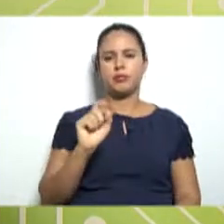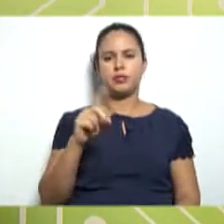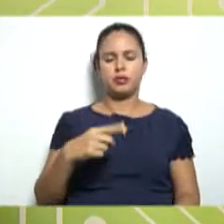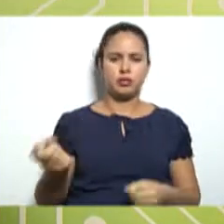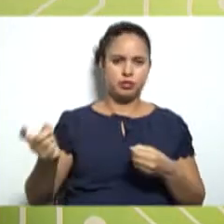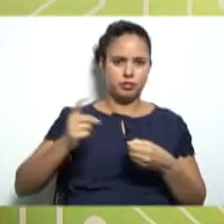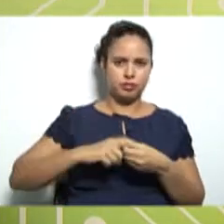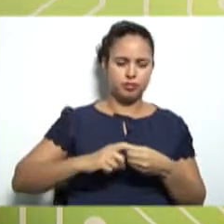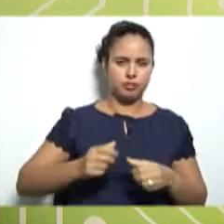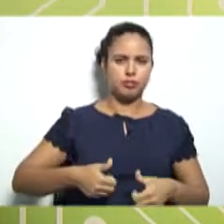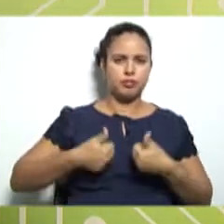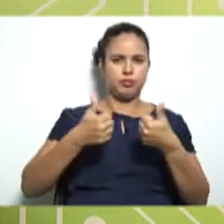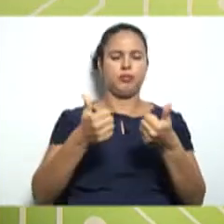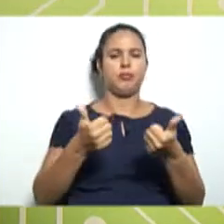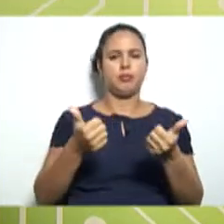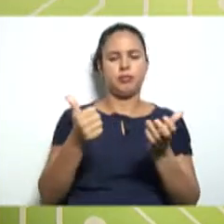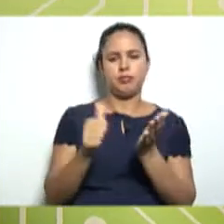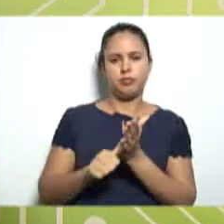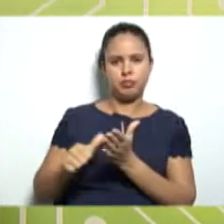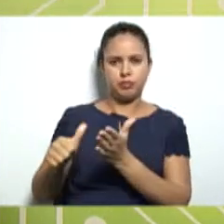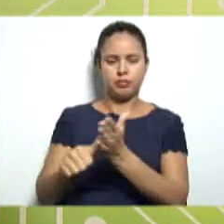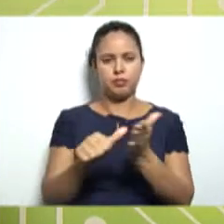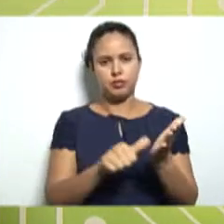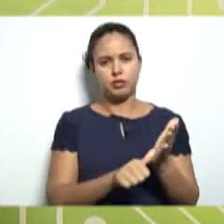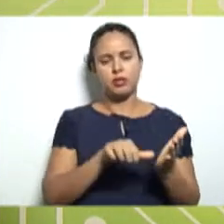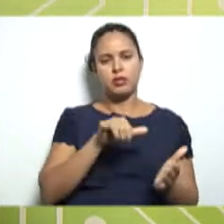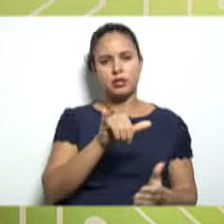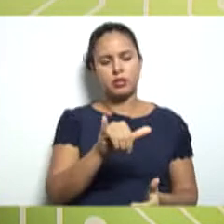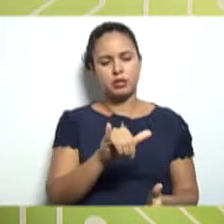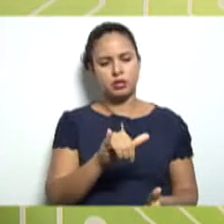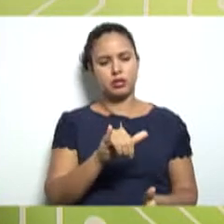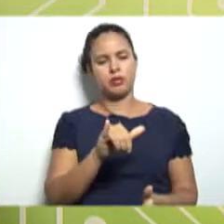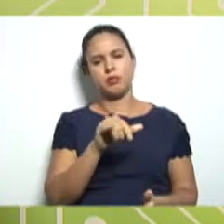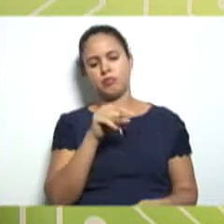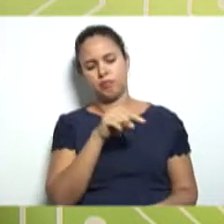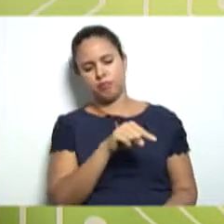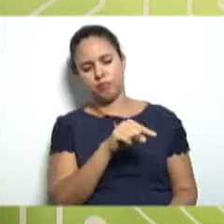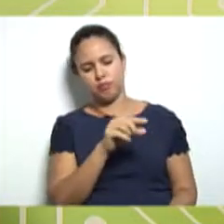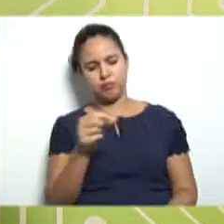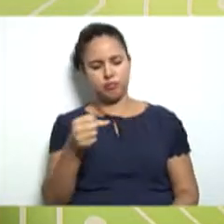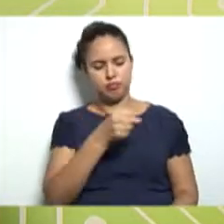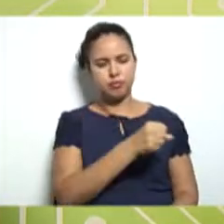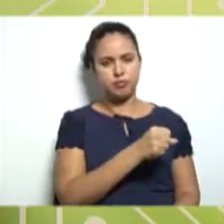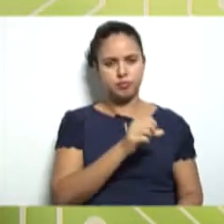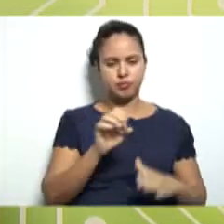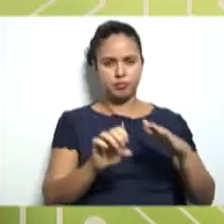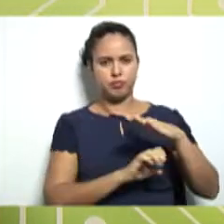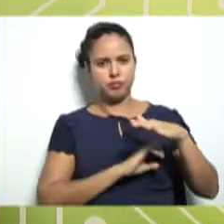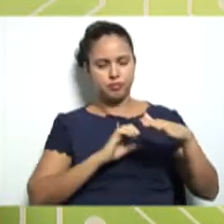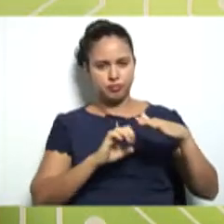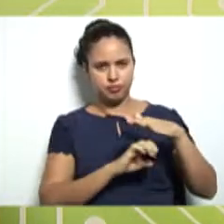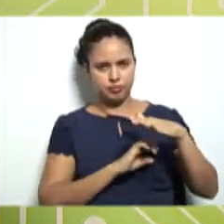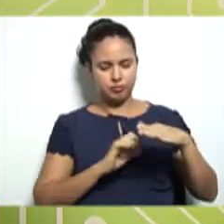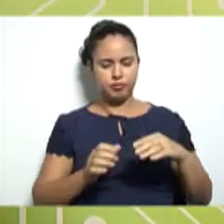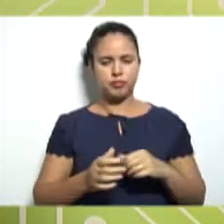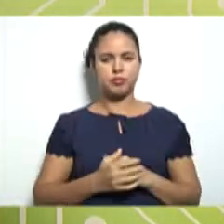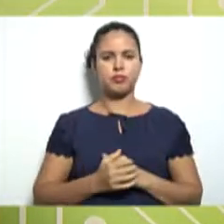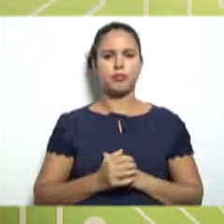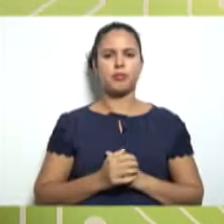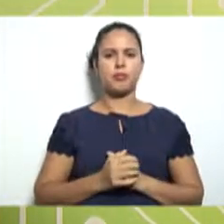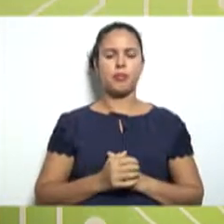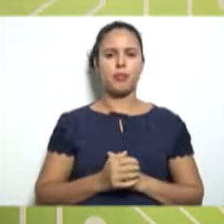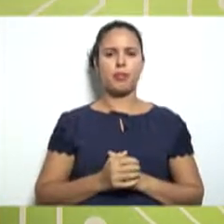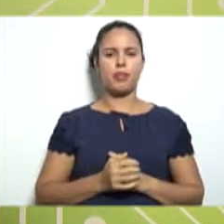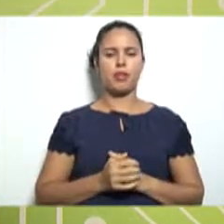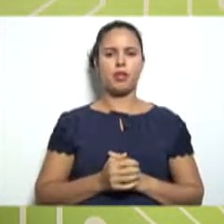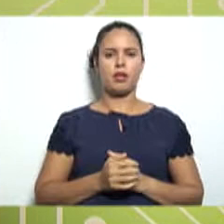retorno melhor para o cooperado do que se ele estivesse trabalhando para uma empresa de exploração comercial convencional. Vamos imaginar esses dois